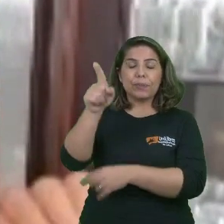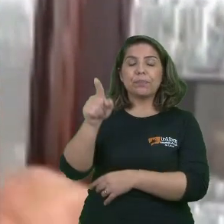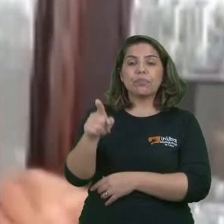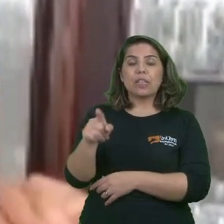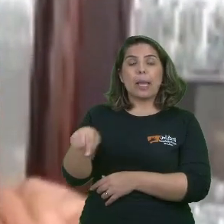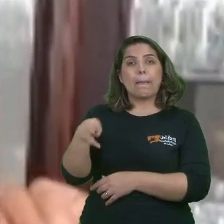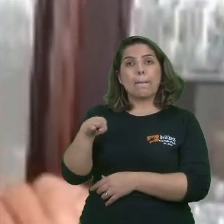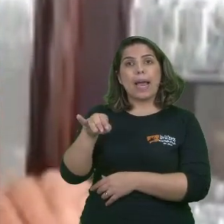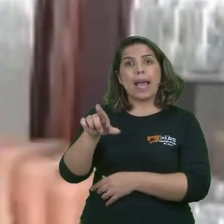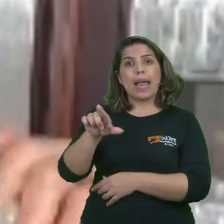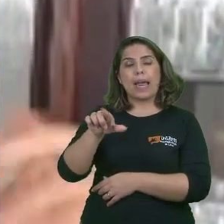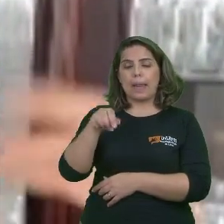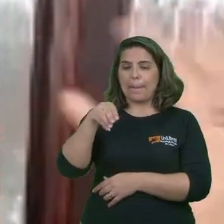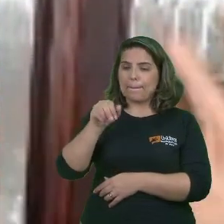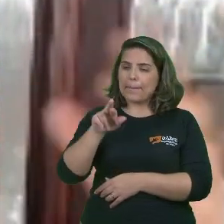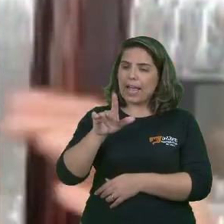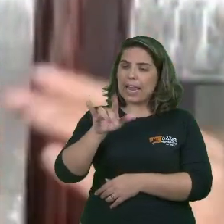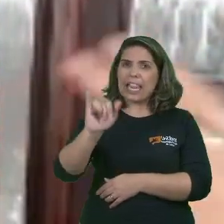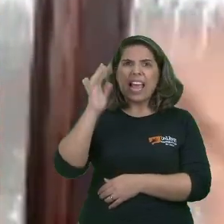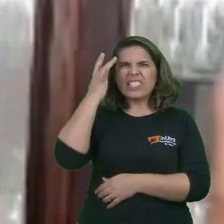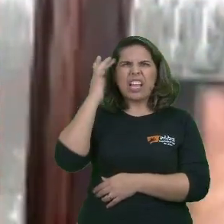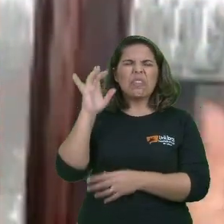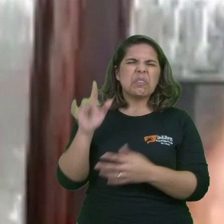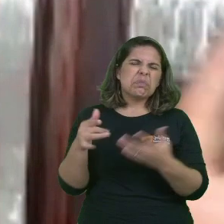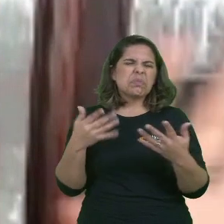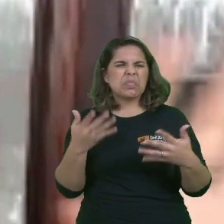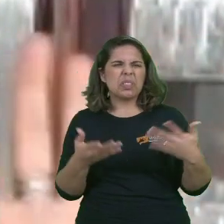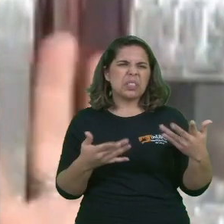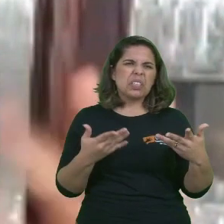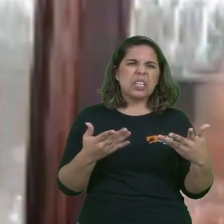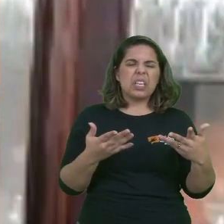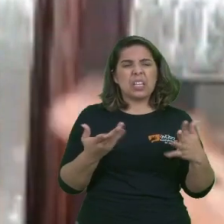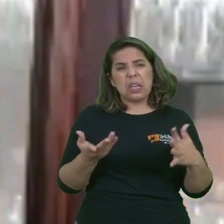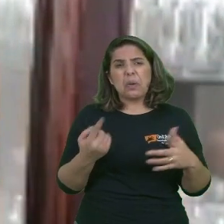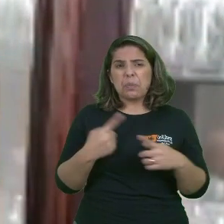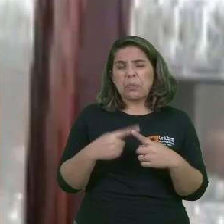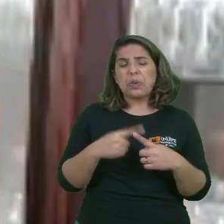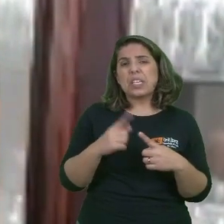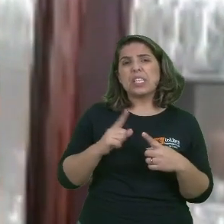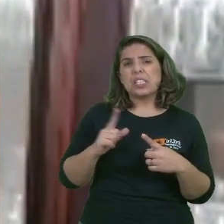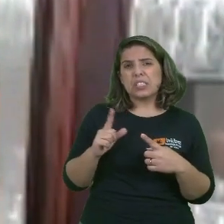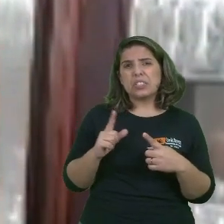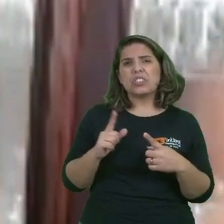fosse necessário muito acostumado nem nada